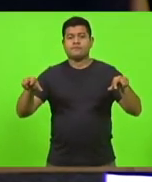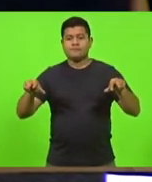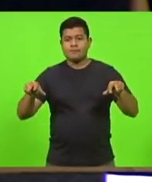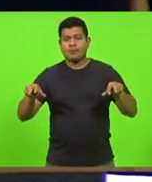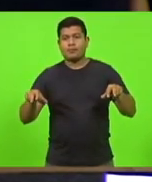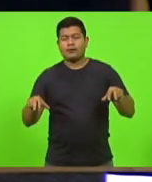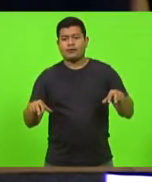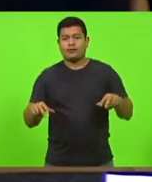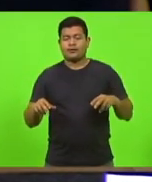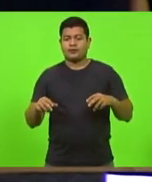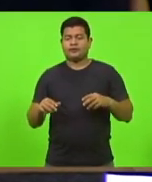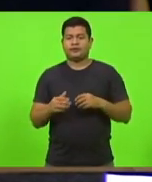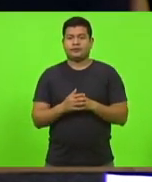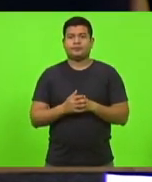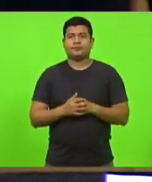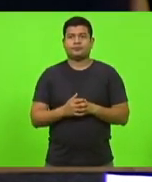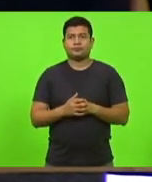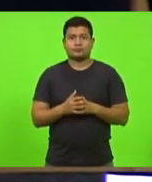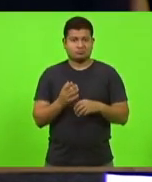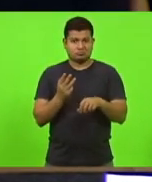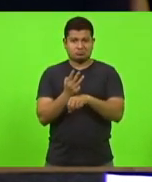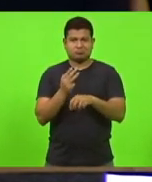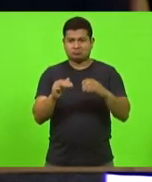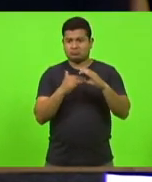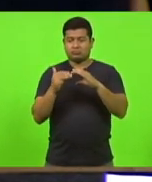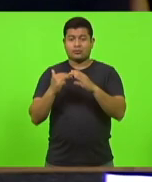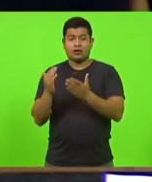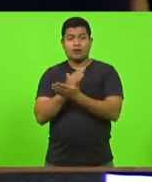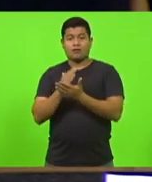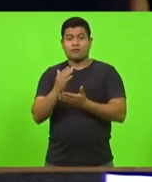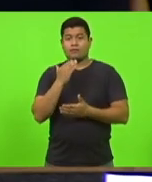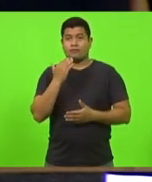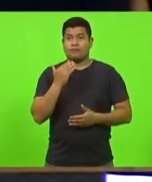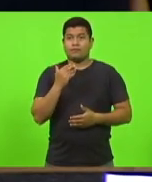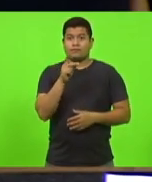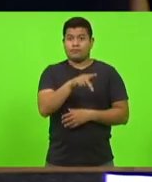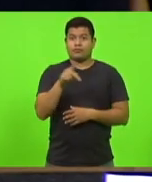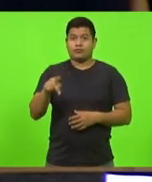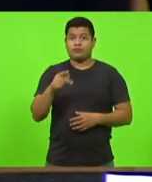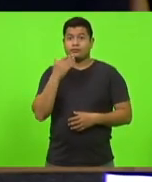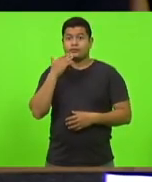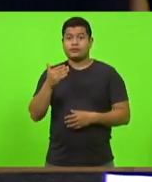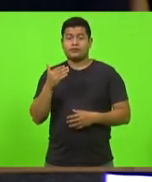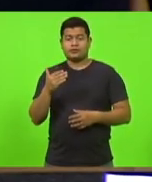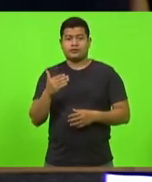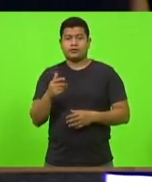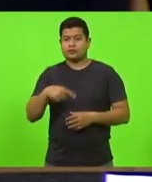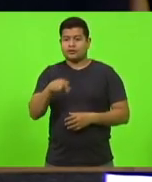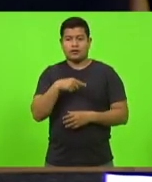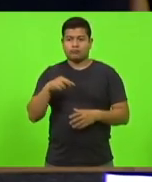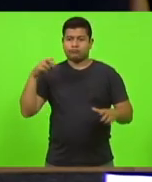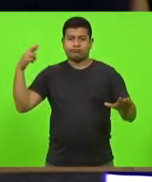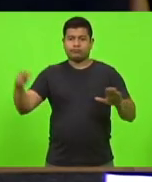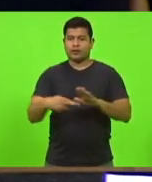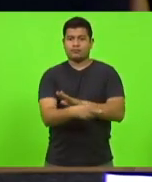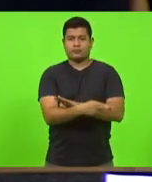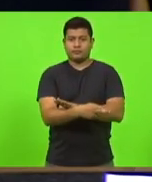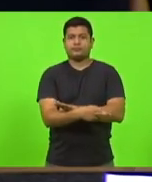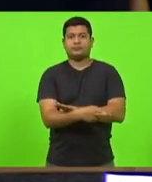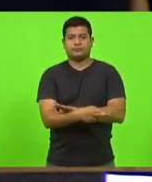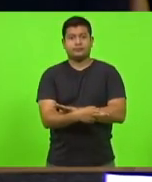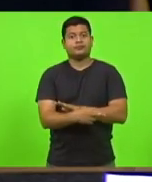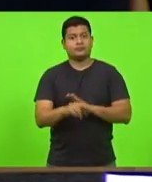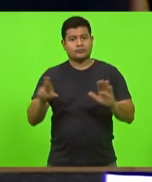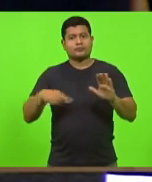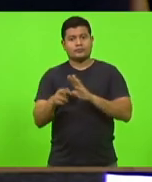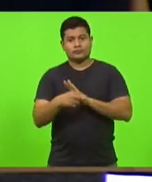várias mensagens, no qual alguns professores pediam que a gente rejeitasse o projeto. Rejeitasse o